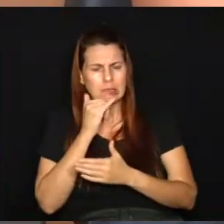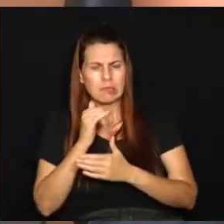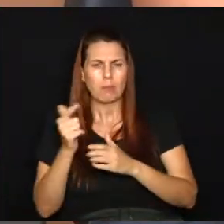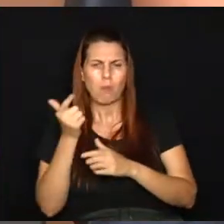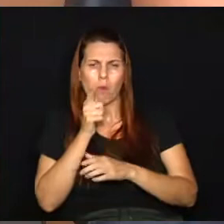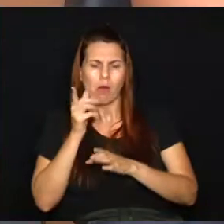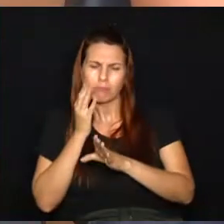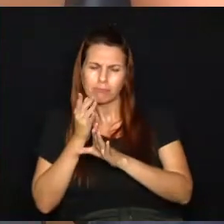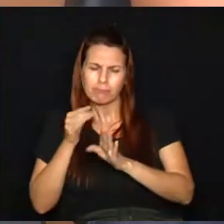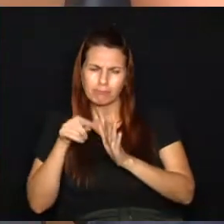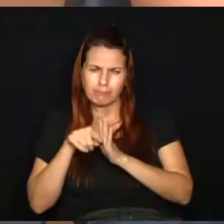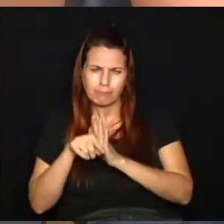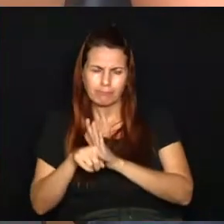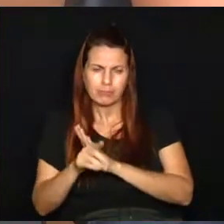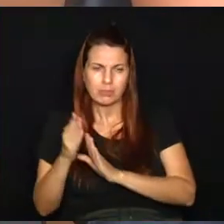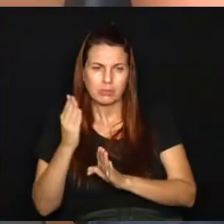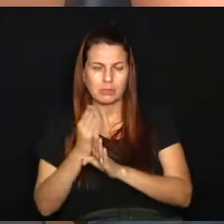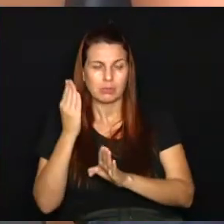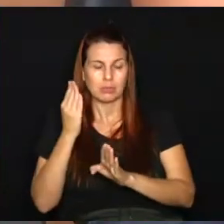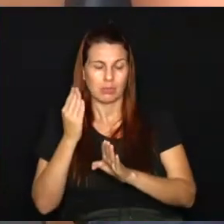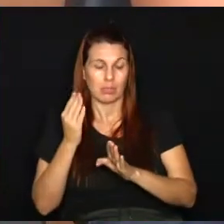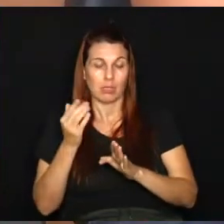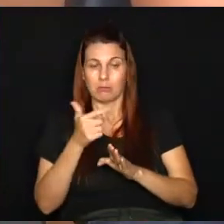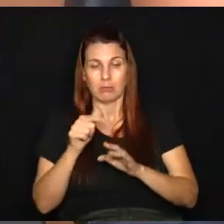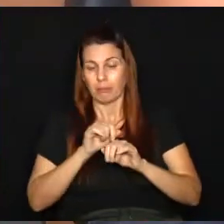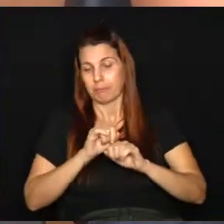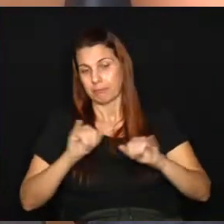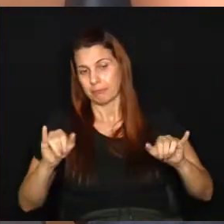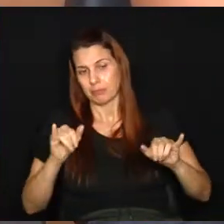são tão disseminadas pela sociedade.